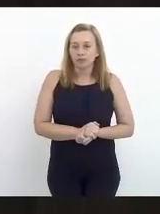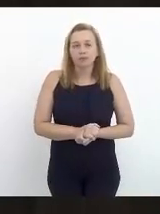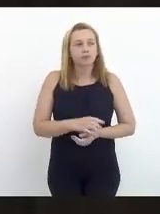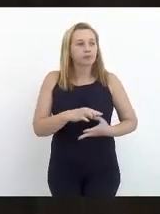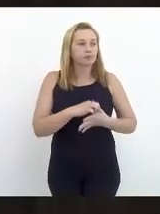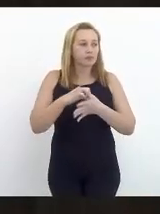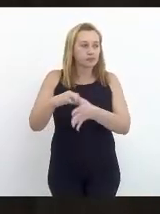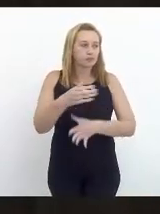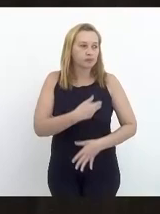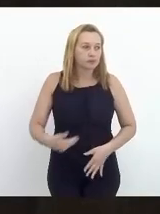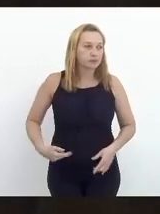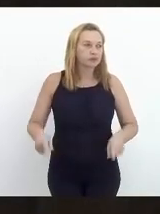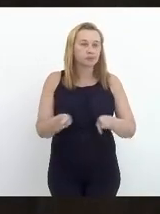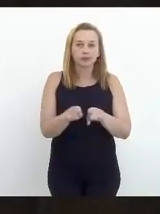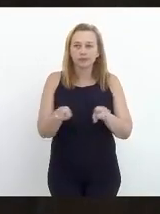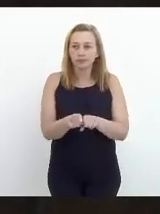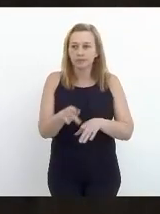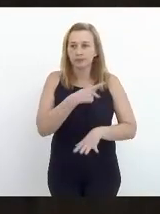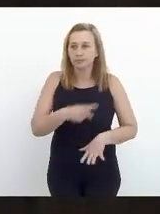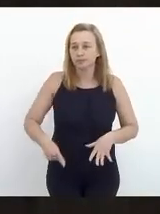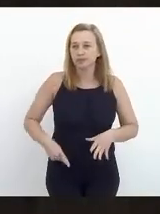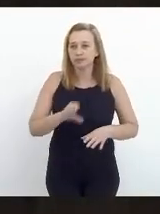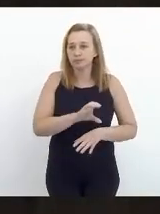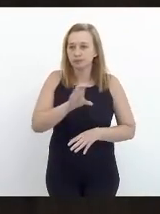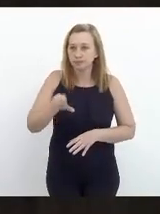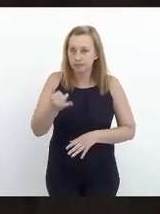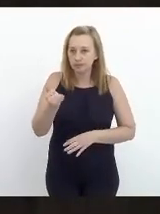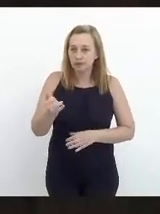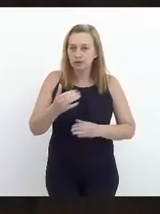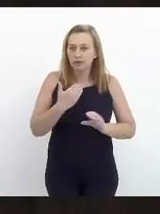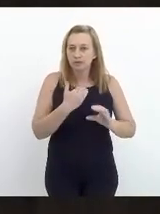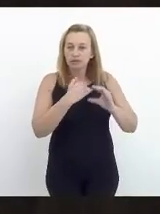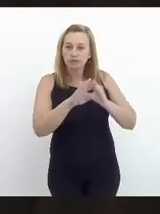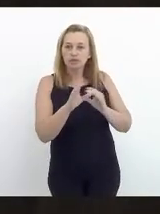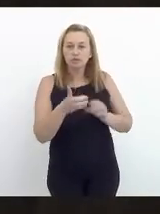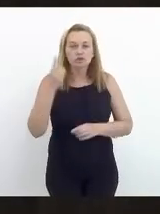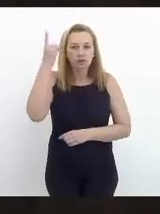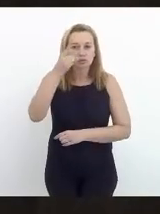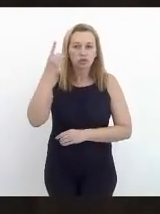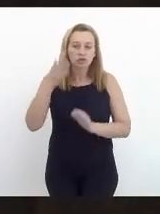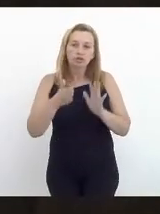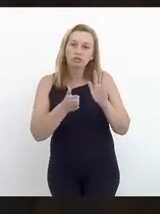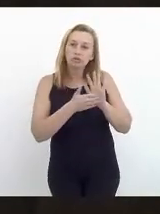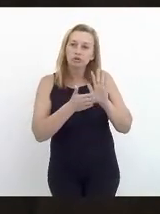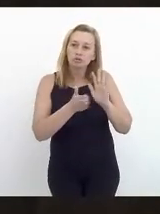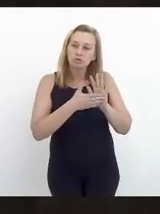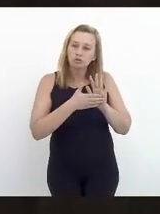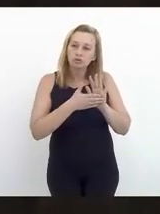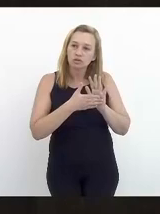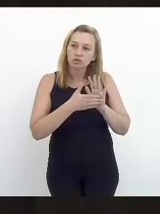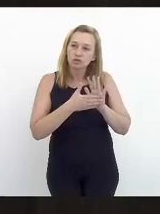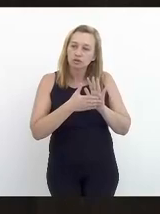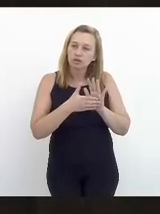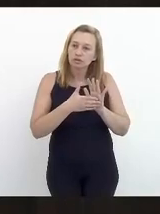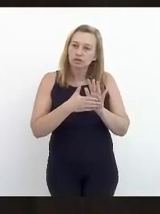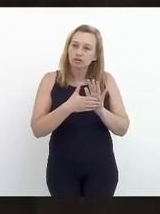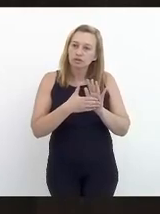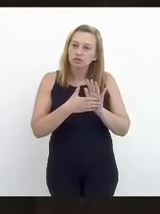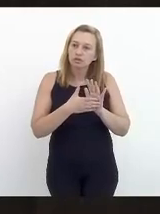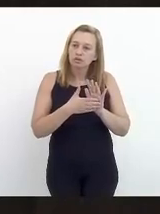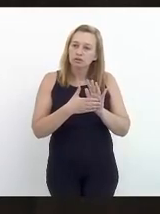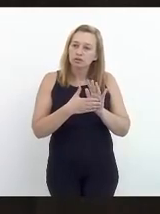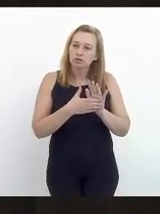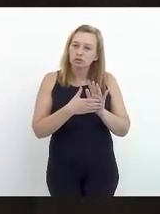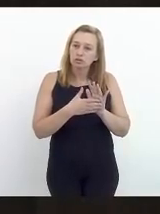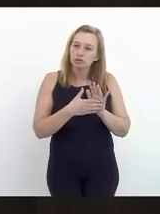de governo e também presidente da CCJ, encaminhei, tomei a liberdade de encaminhar aos deputados uma proposta minutada